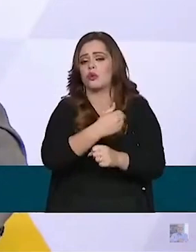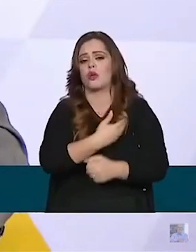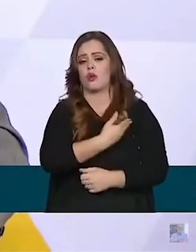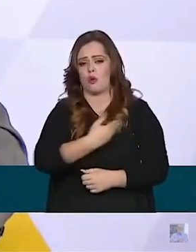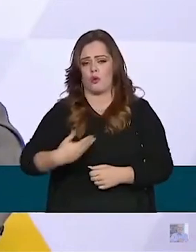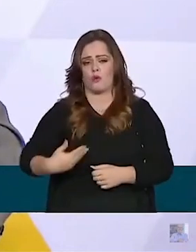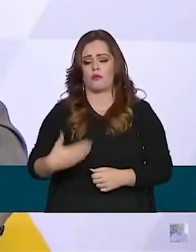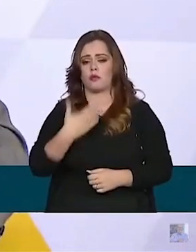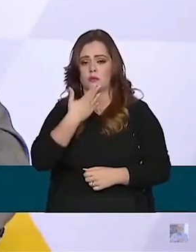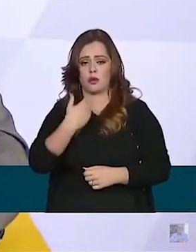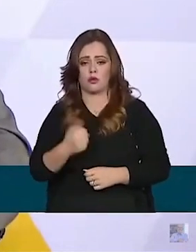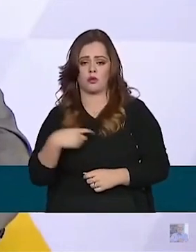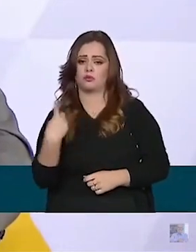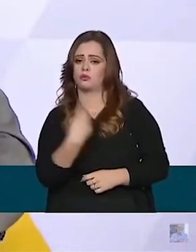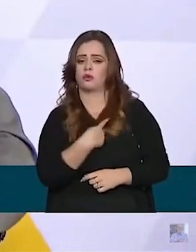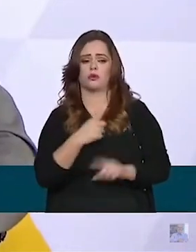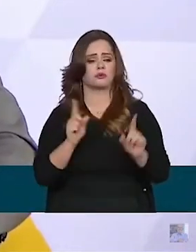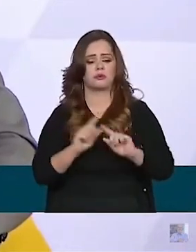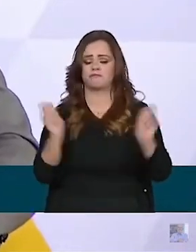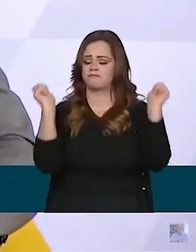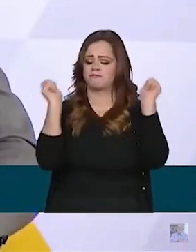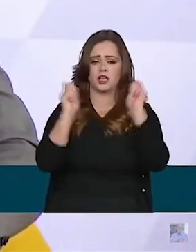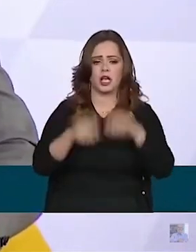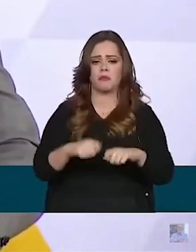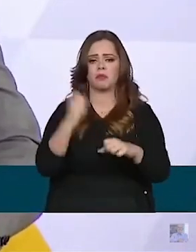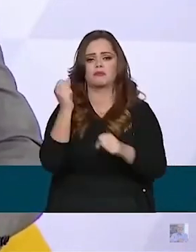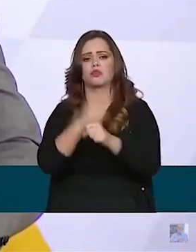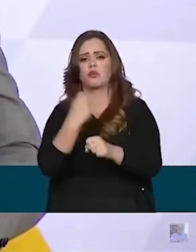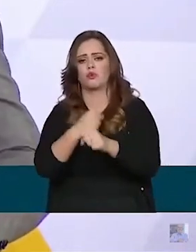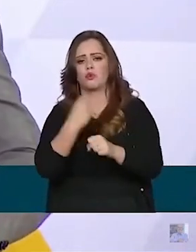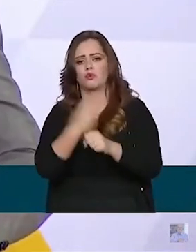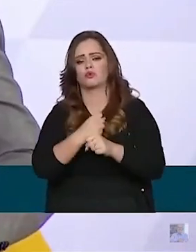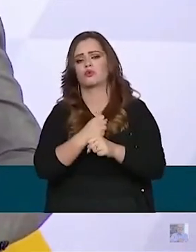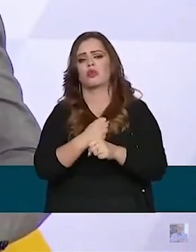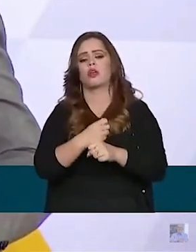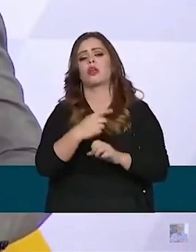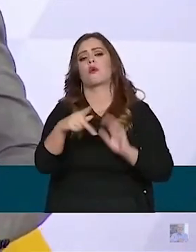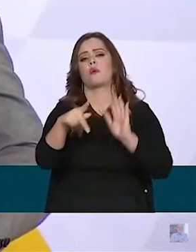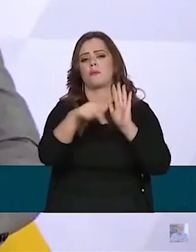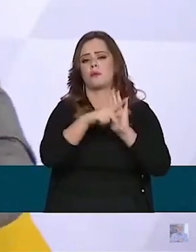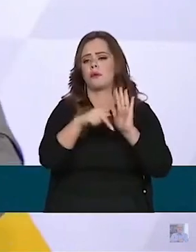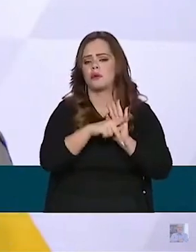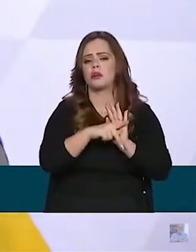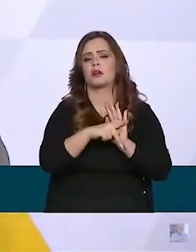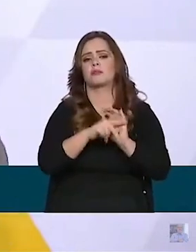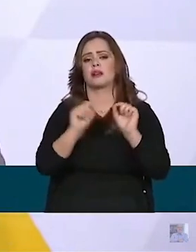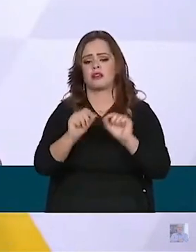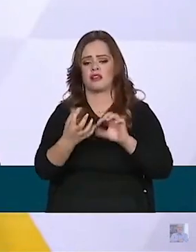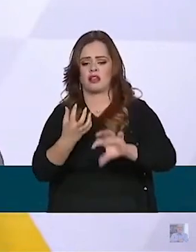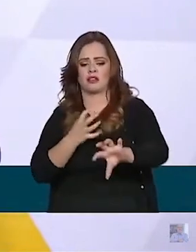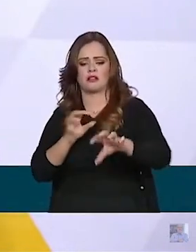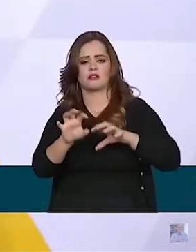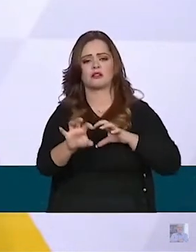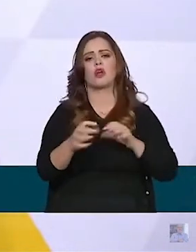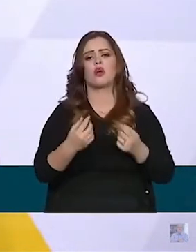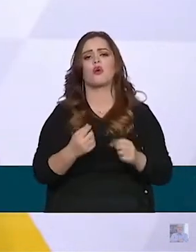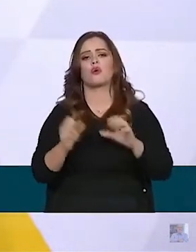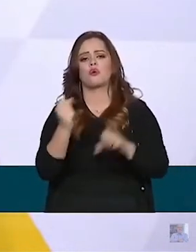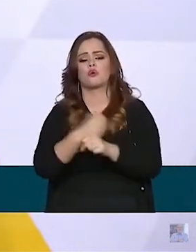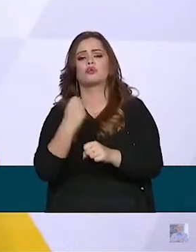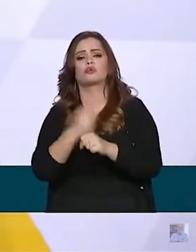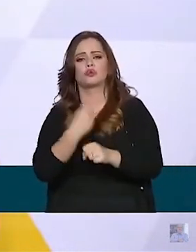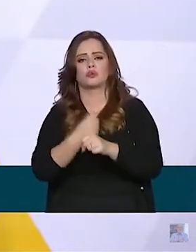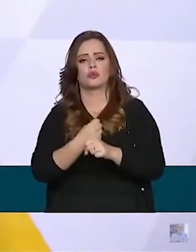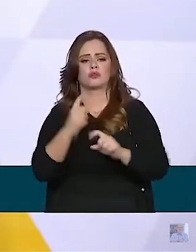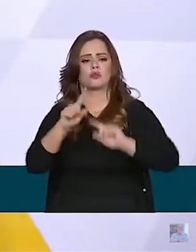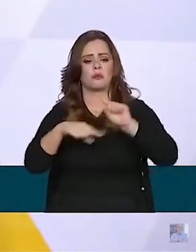governo, nós não fomos capazes de construir o programa que a transição construiu depois de